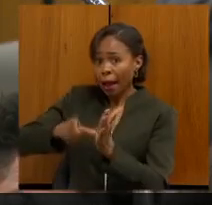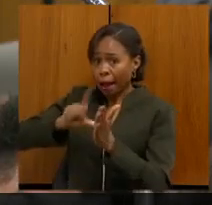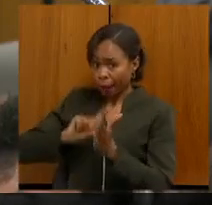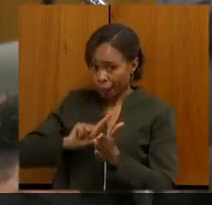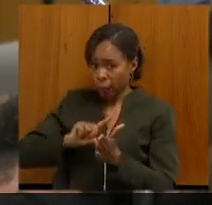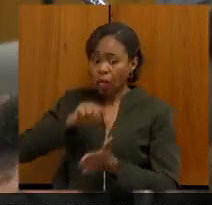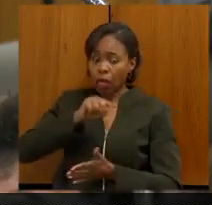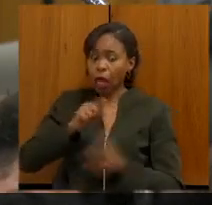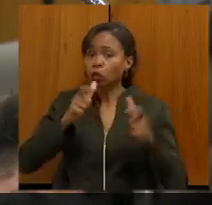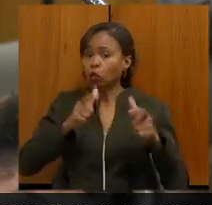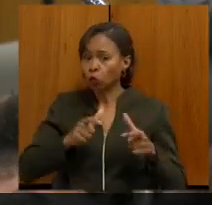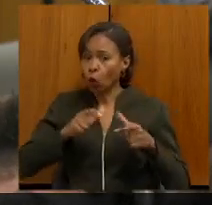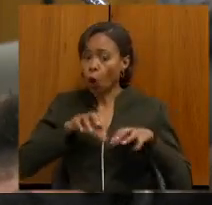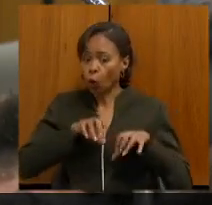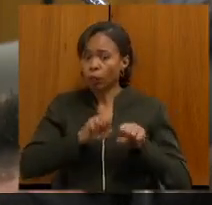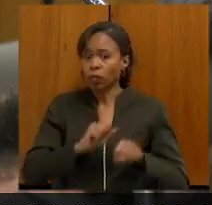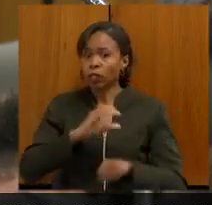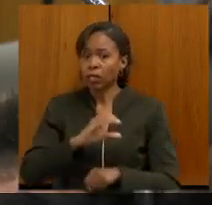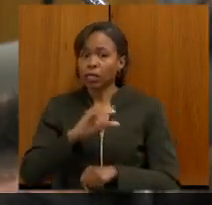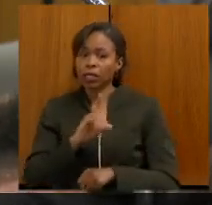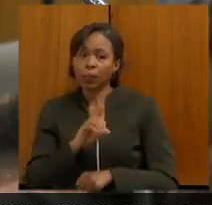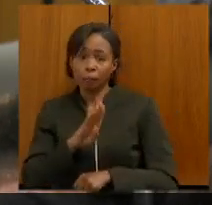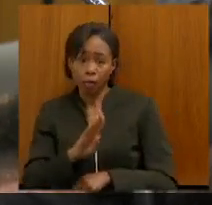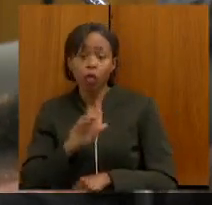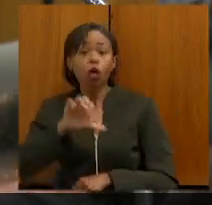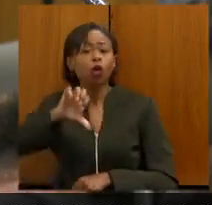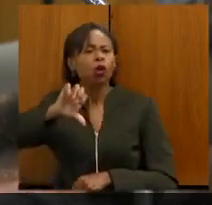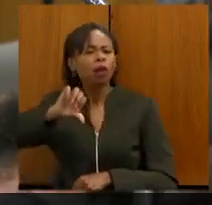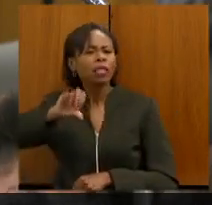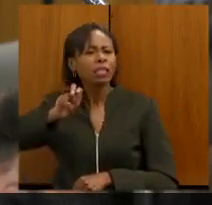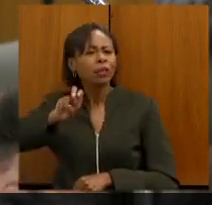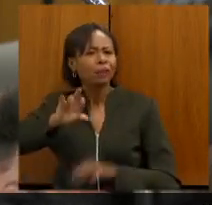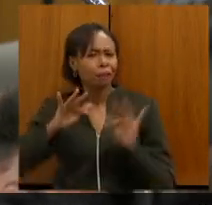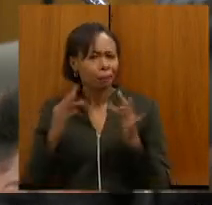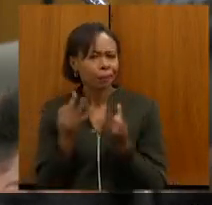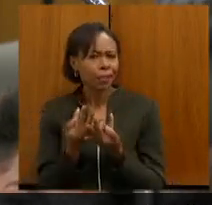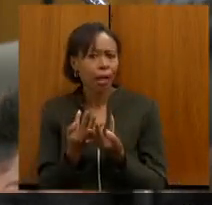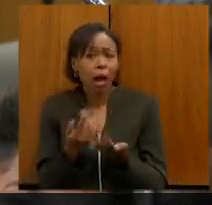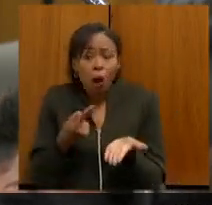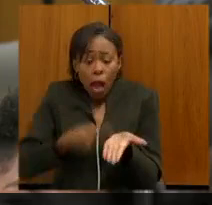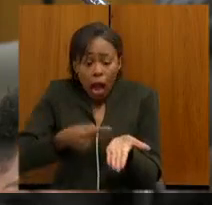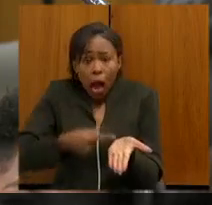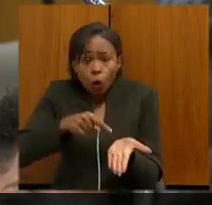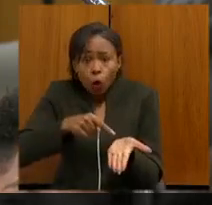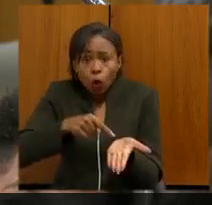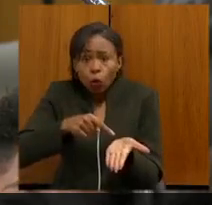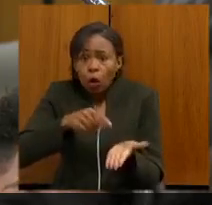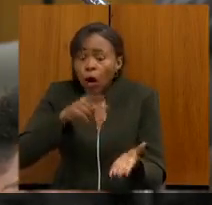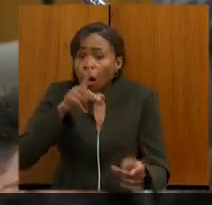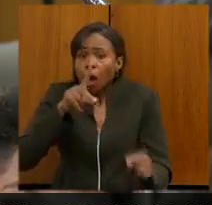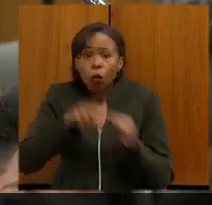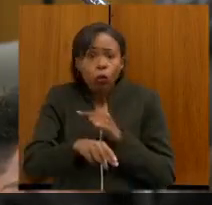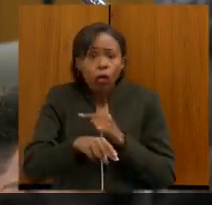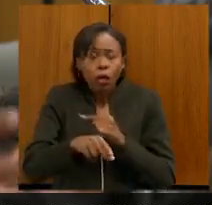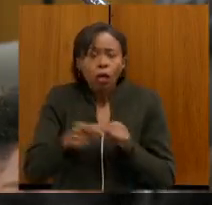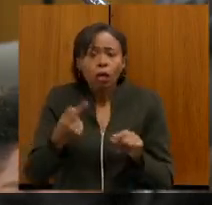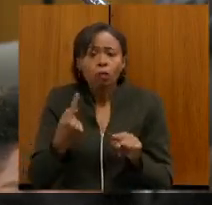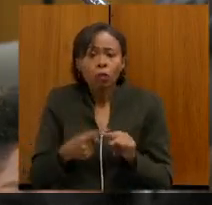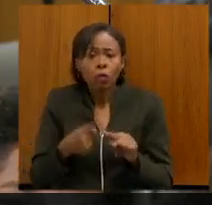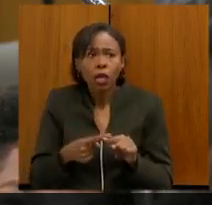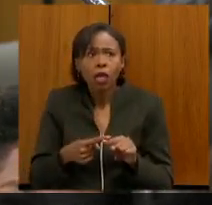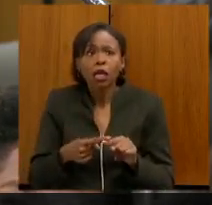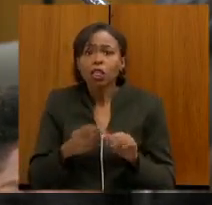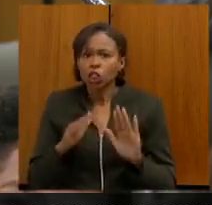com a ocupação do CD que são 95 famílias talvez está para quebrar porque a gente chegou lá embaixo há pouco tempo São